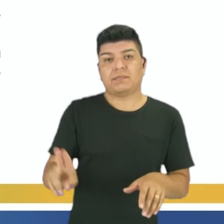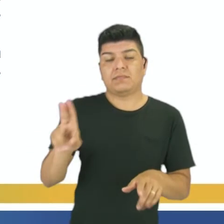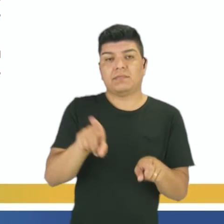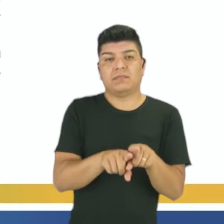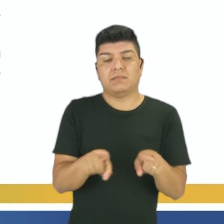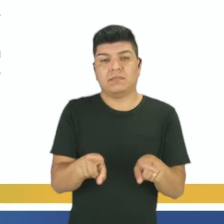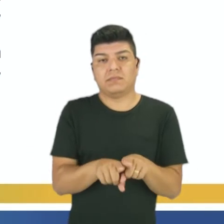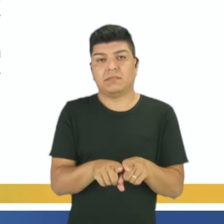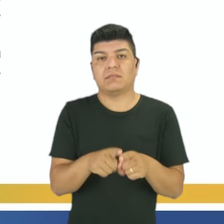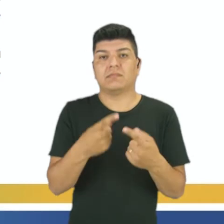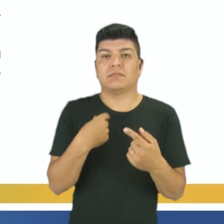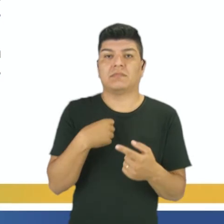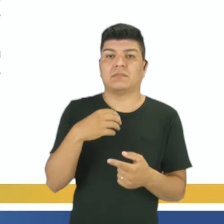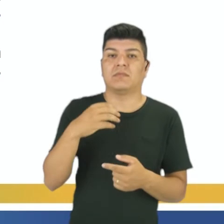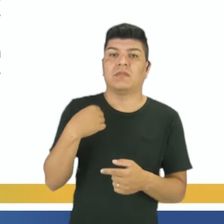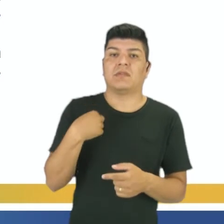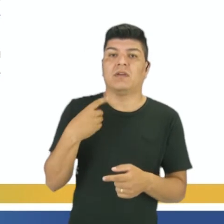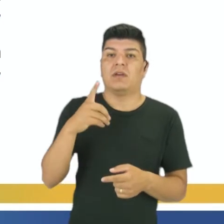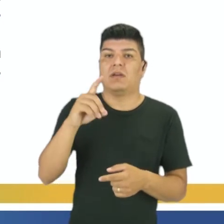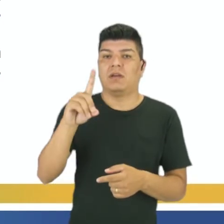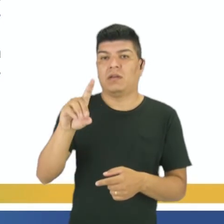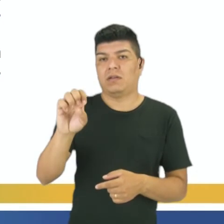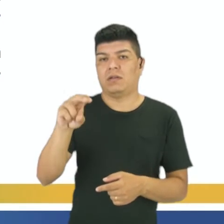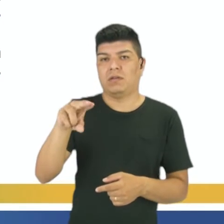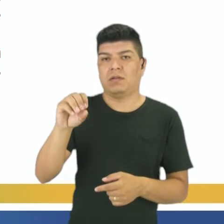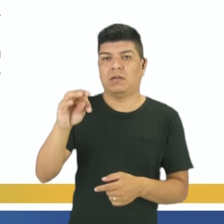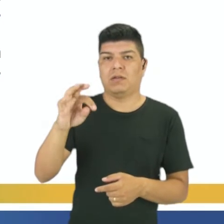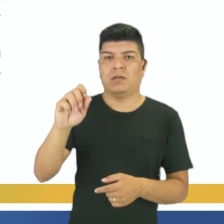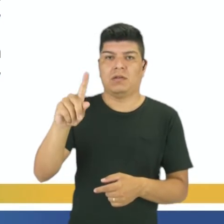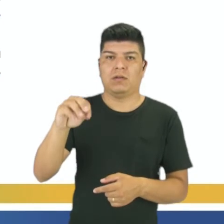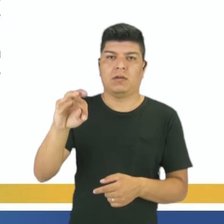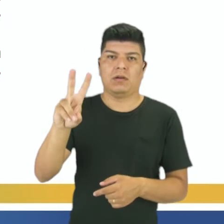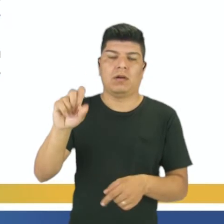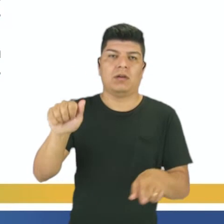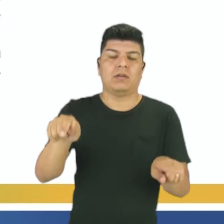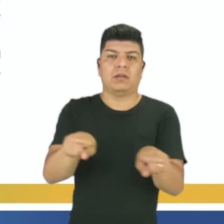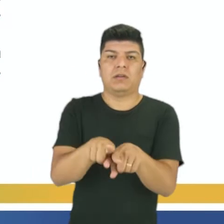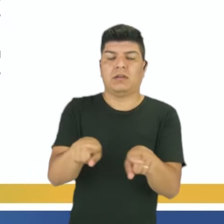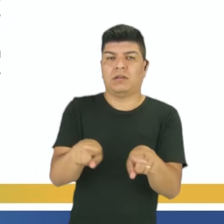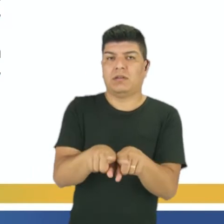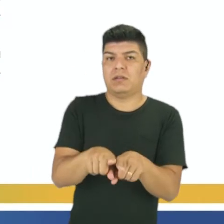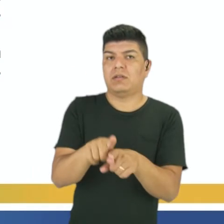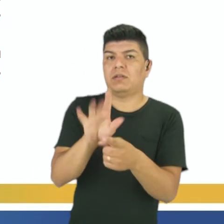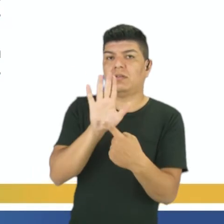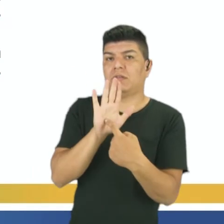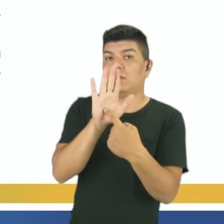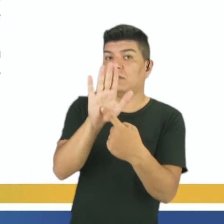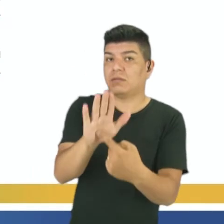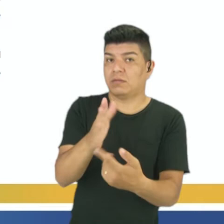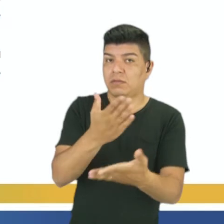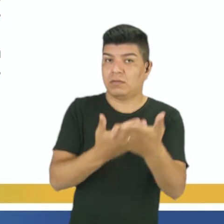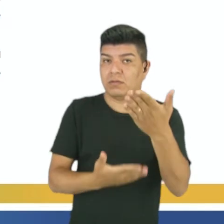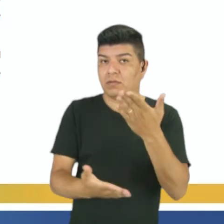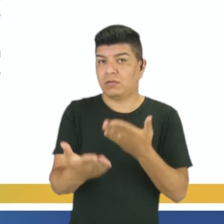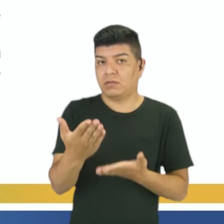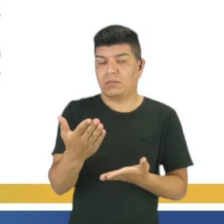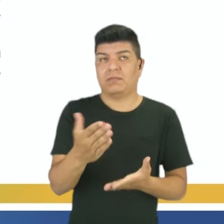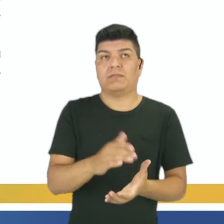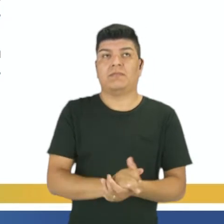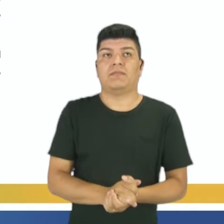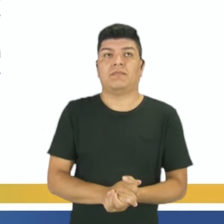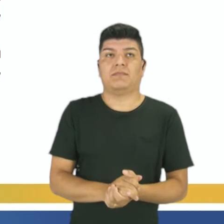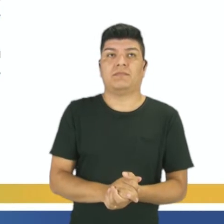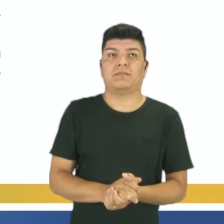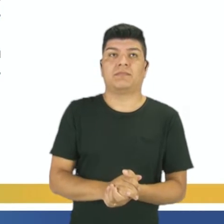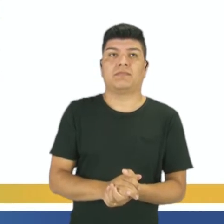forma conotativa, ou seja, no sentido figurado, ali o que está sendo passado ao leitor. E a